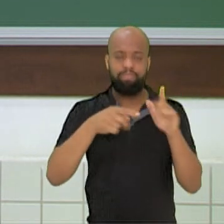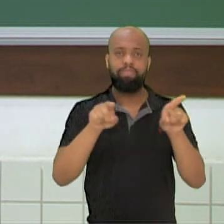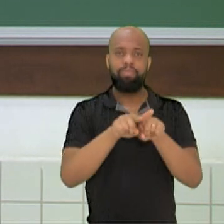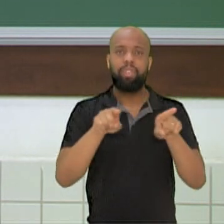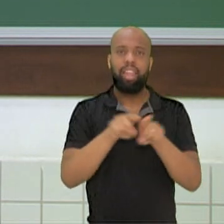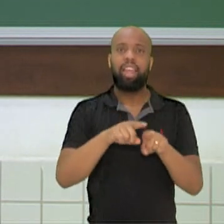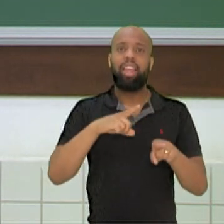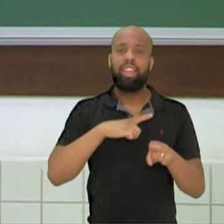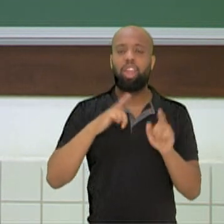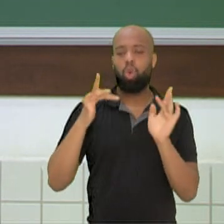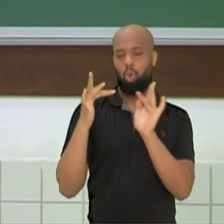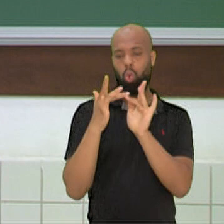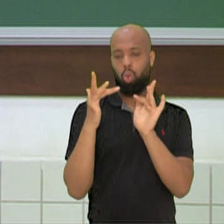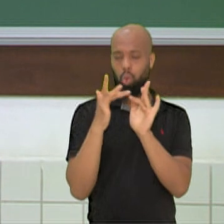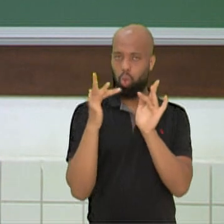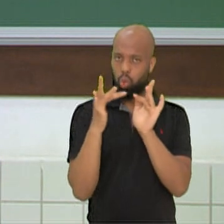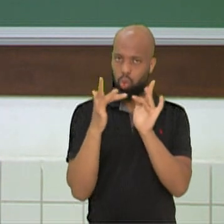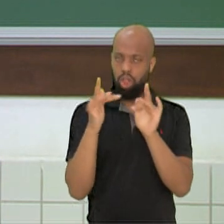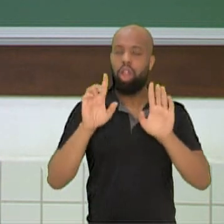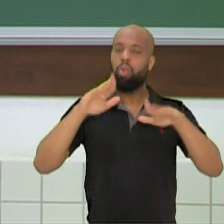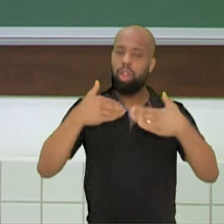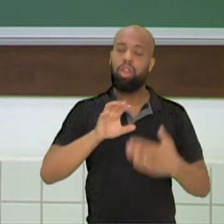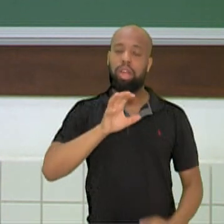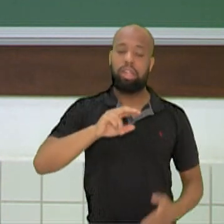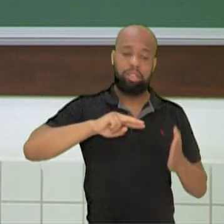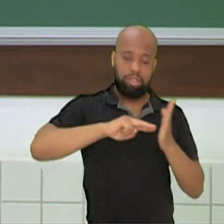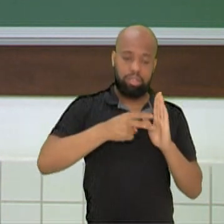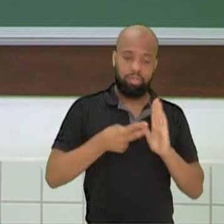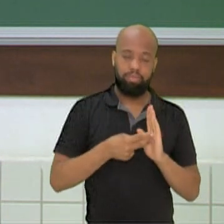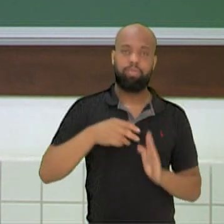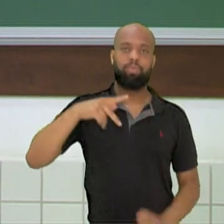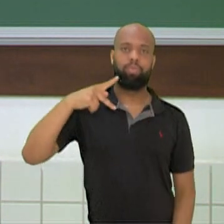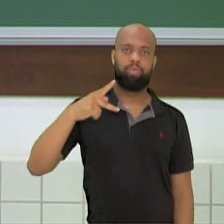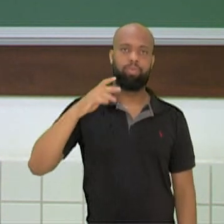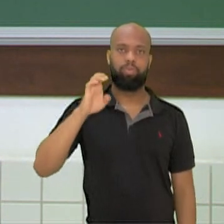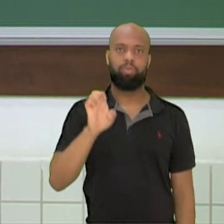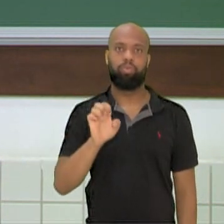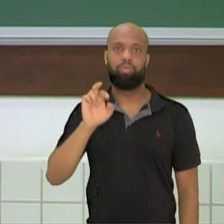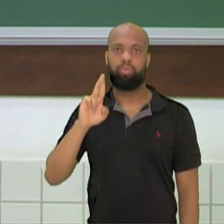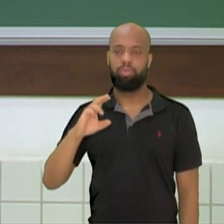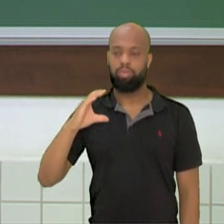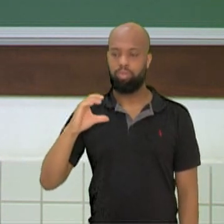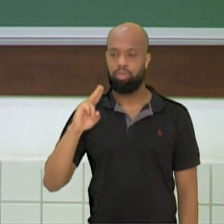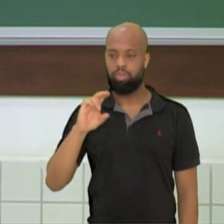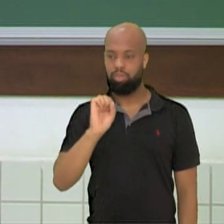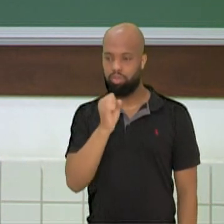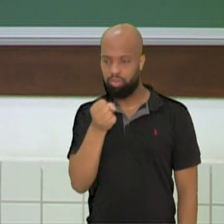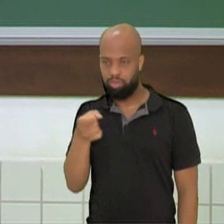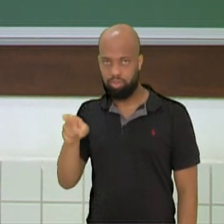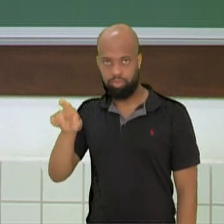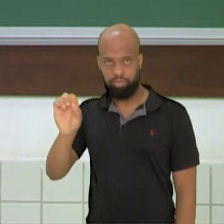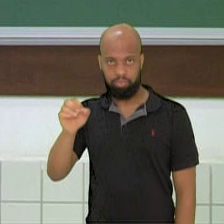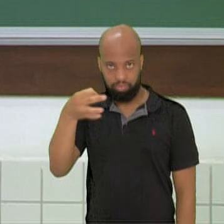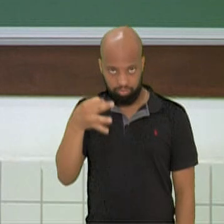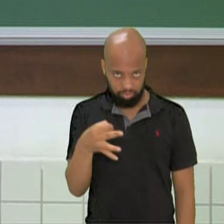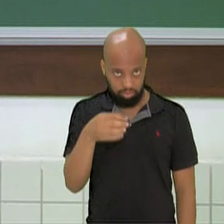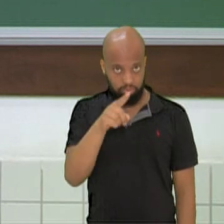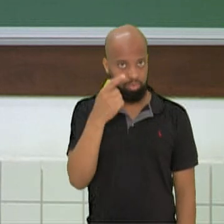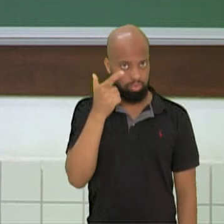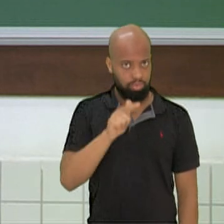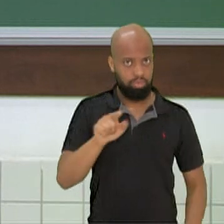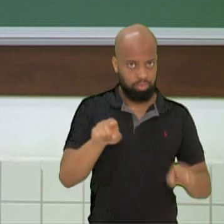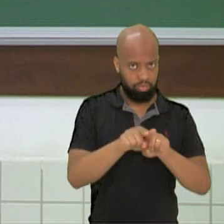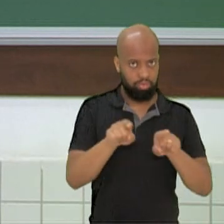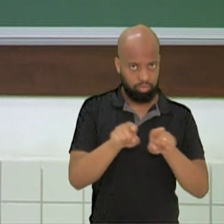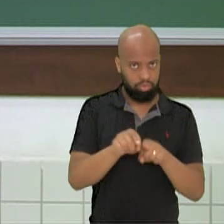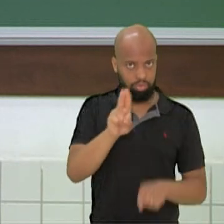dois corpos ali que a gente consegue estar trabalhando ali de maneira distinta e você vai ter então a ideia da percussão. Você consegue estar trabalhando